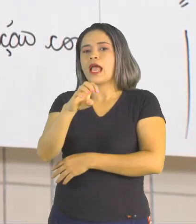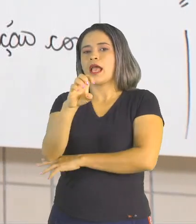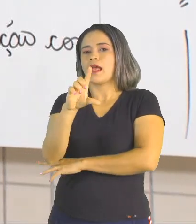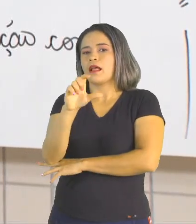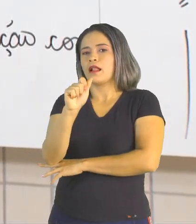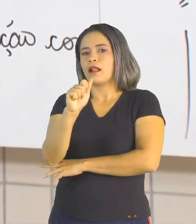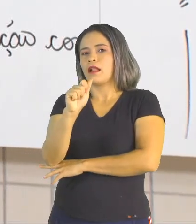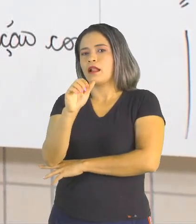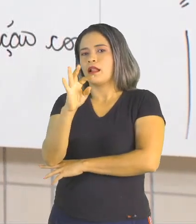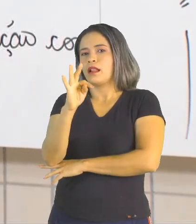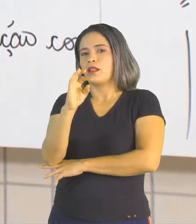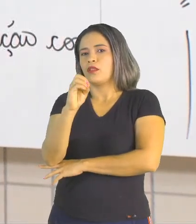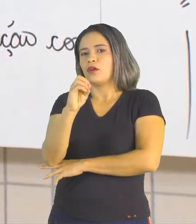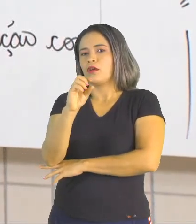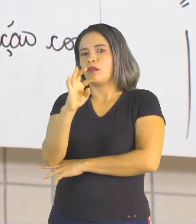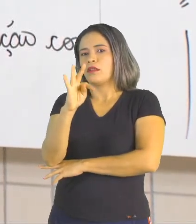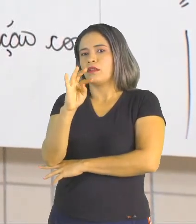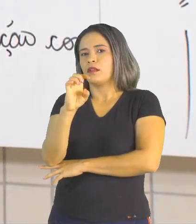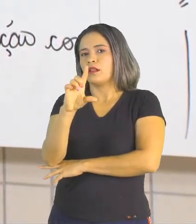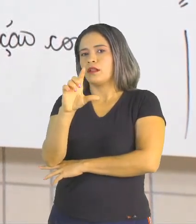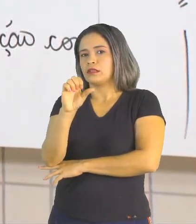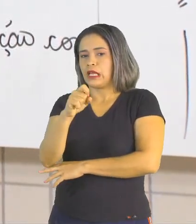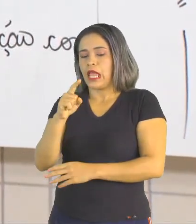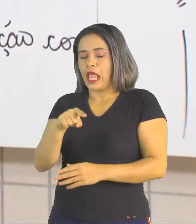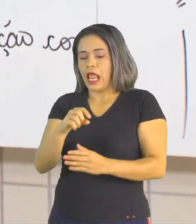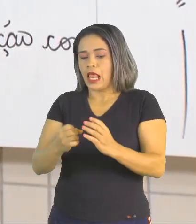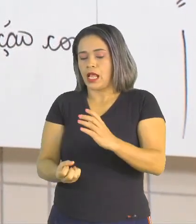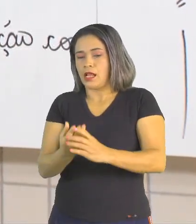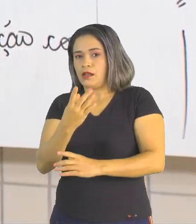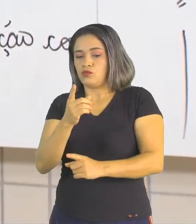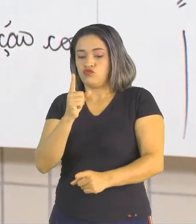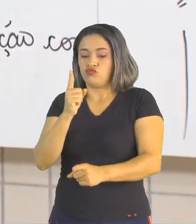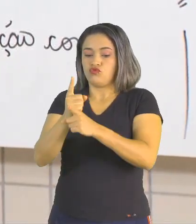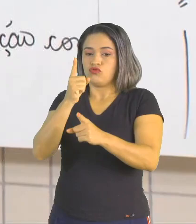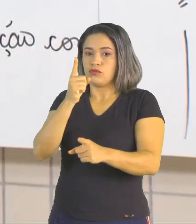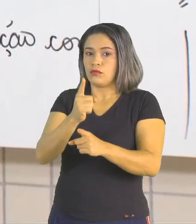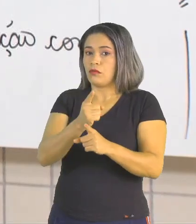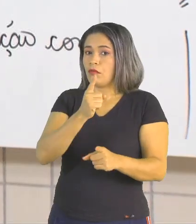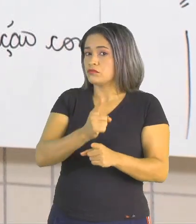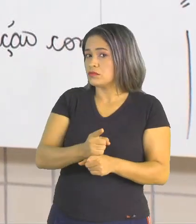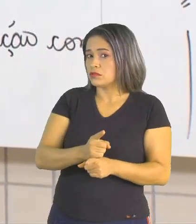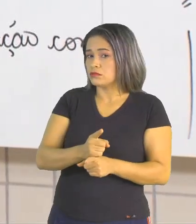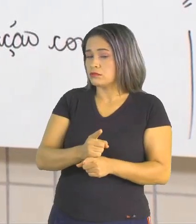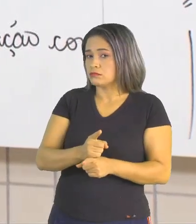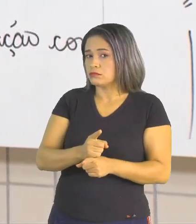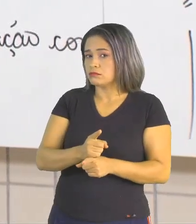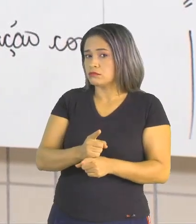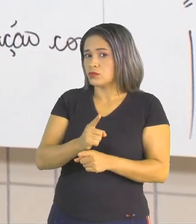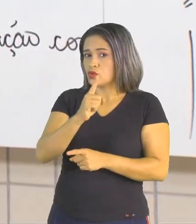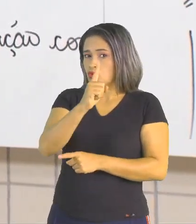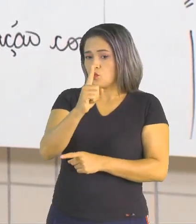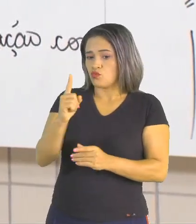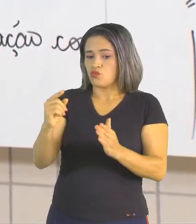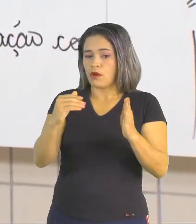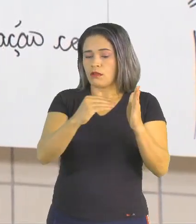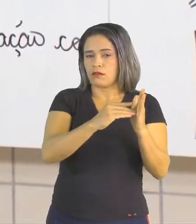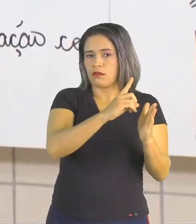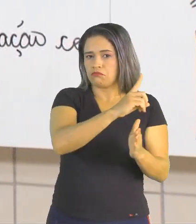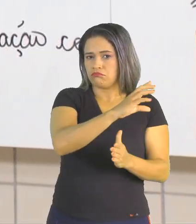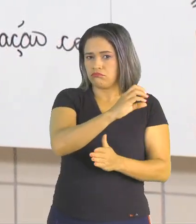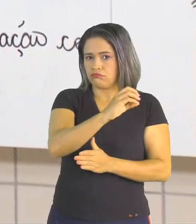O Eratóstenes, ele criou uma forma de você encontrar os números primos de 1 a 100. Tá uma dica aí para